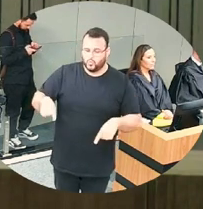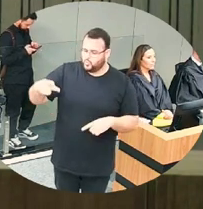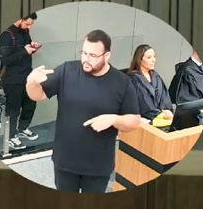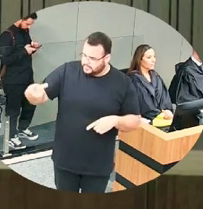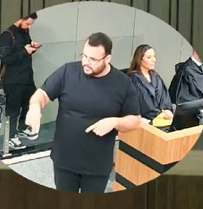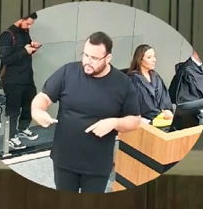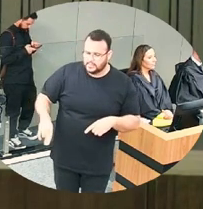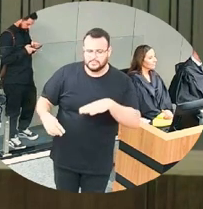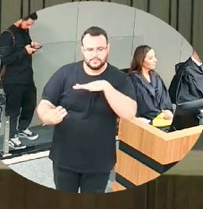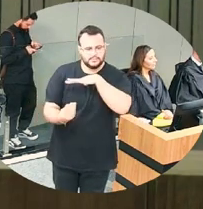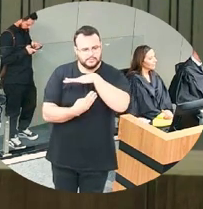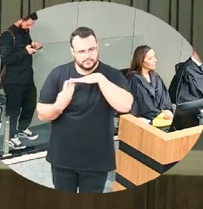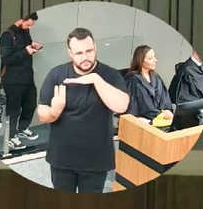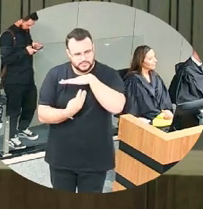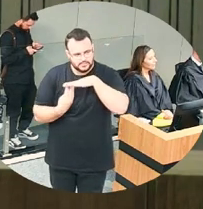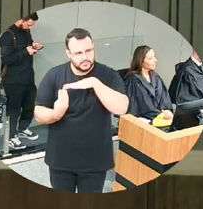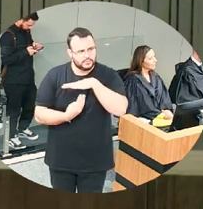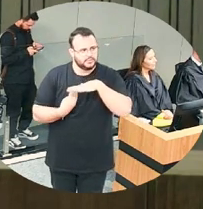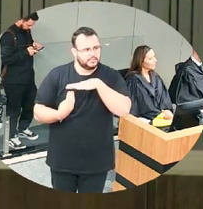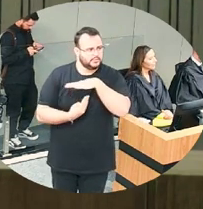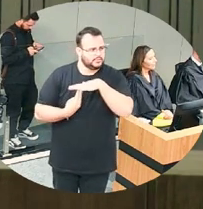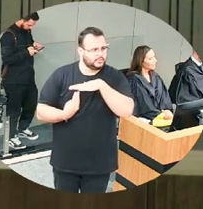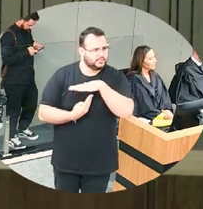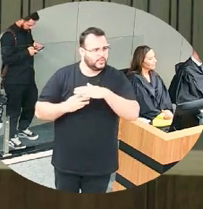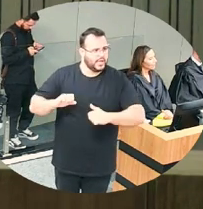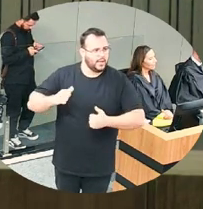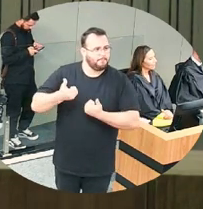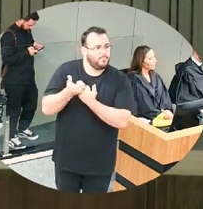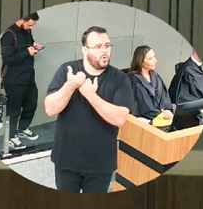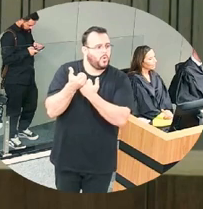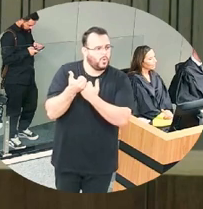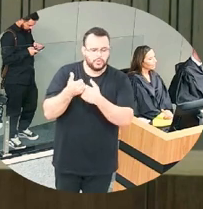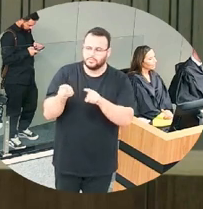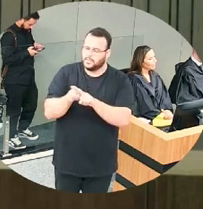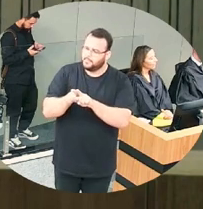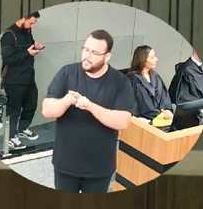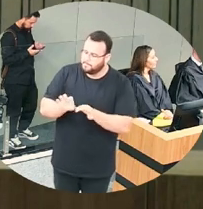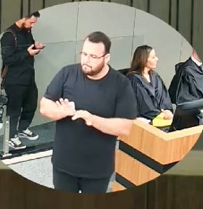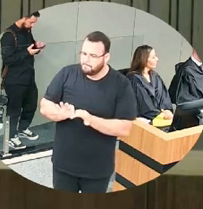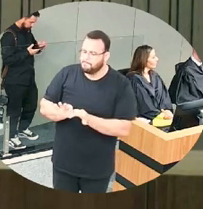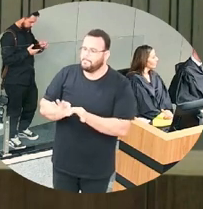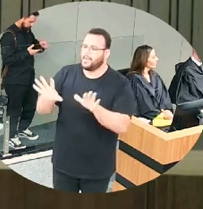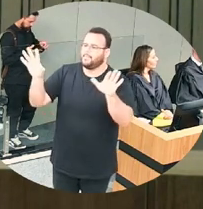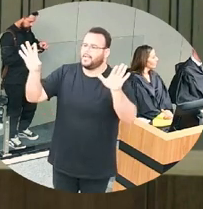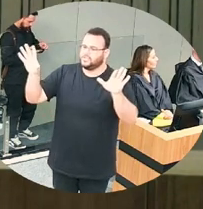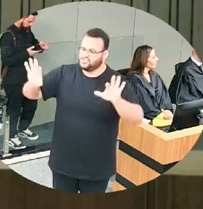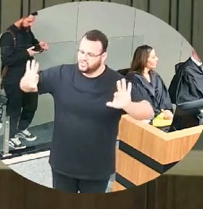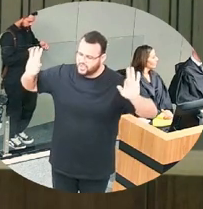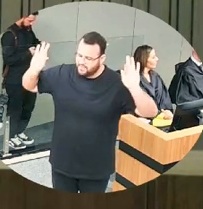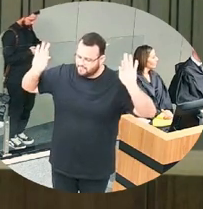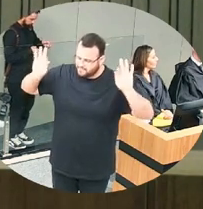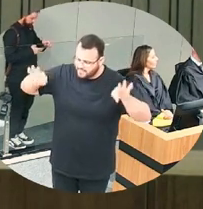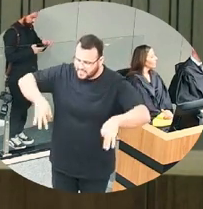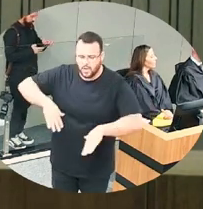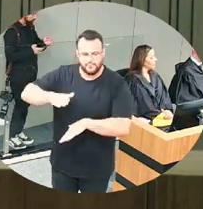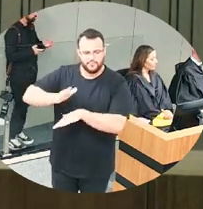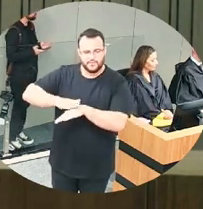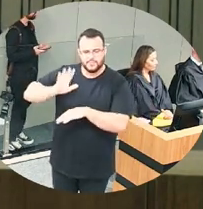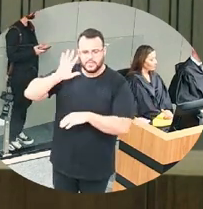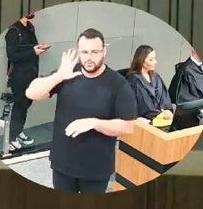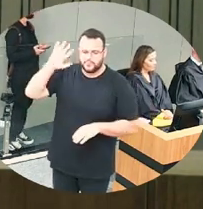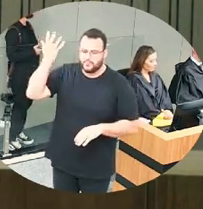e terceirizados que nos apoiam e permitem a concretização dos